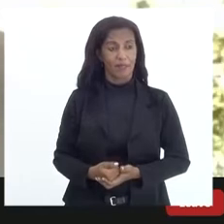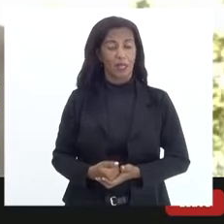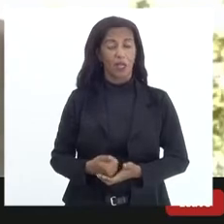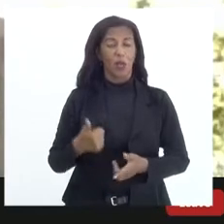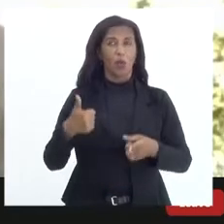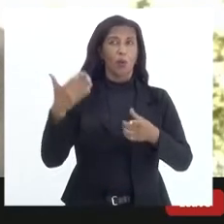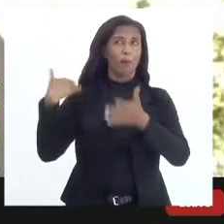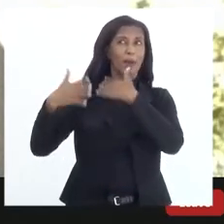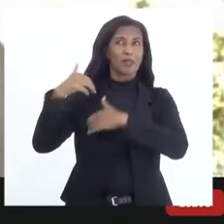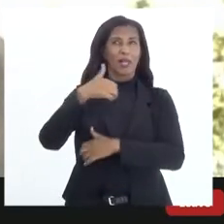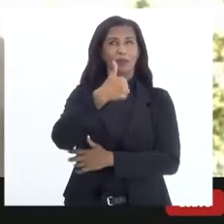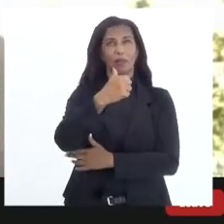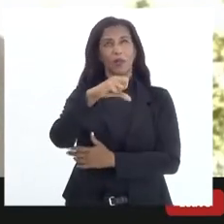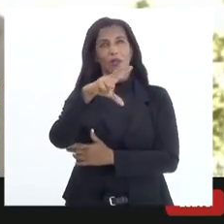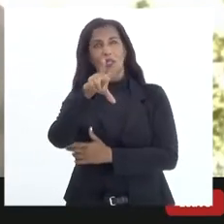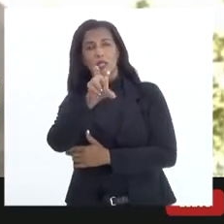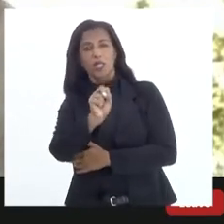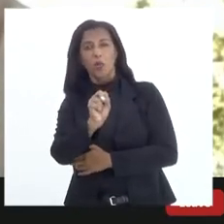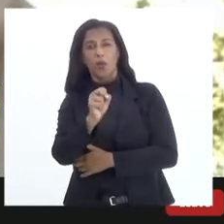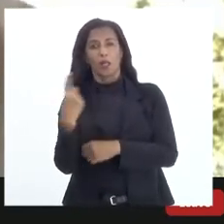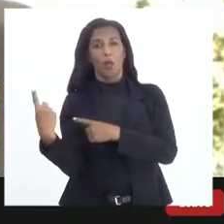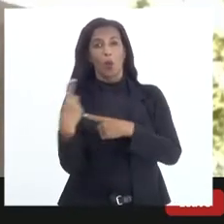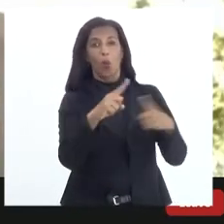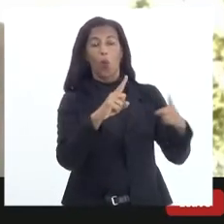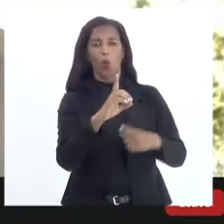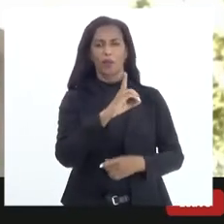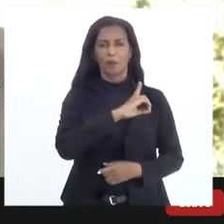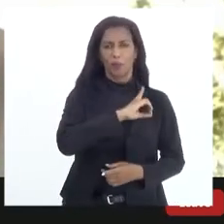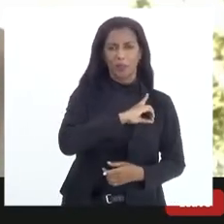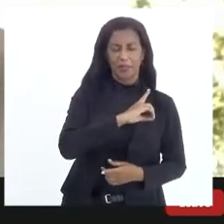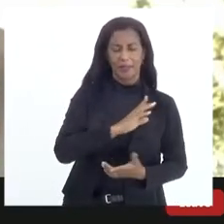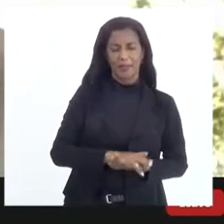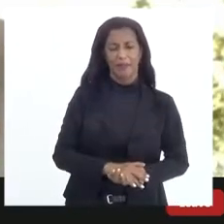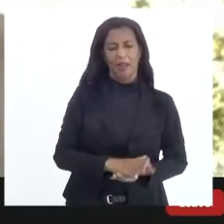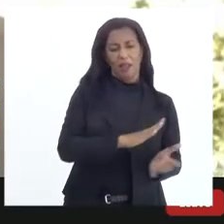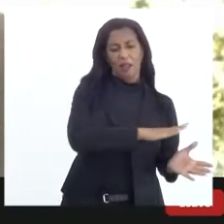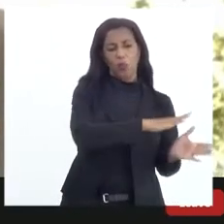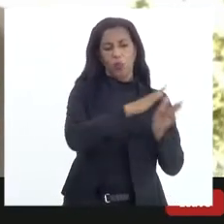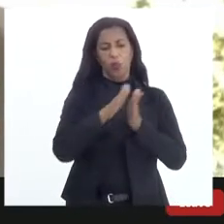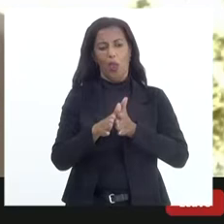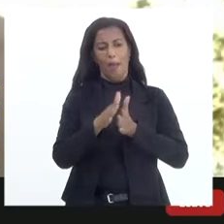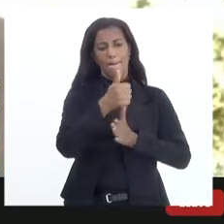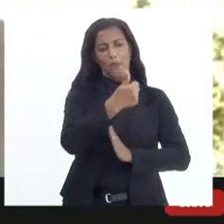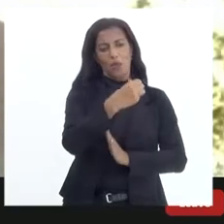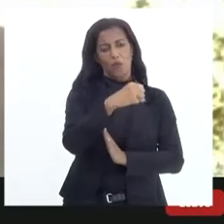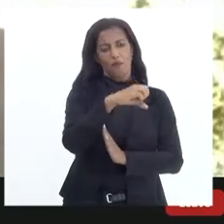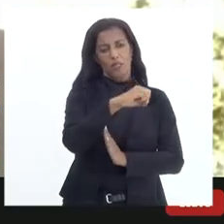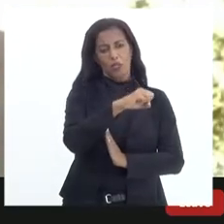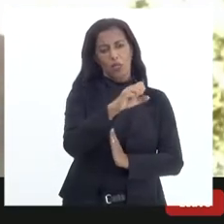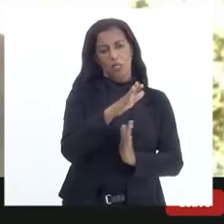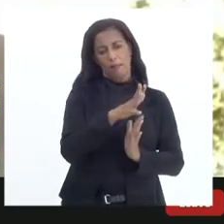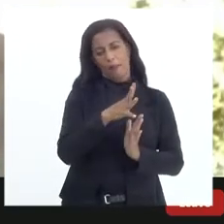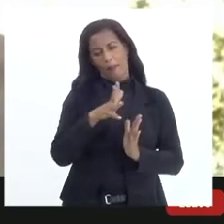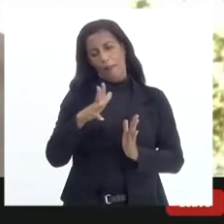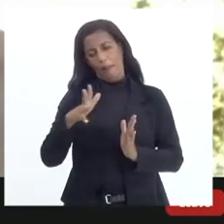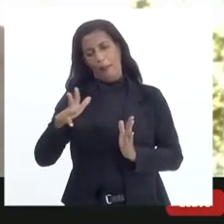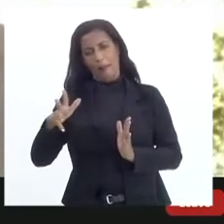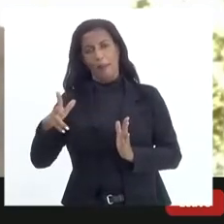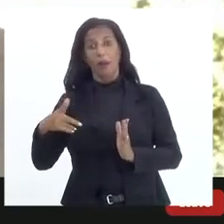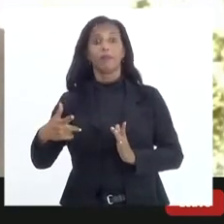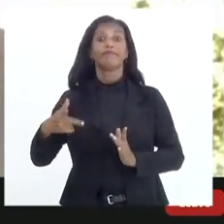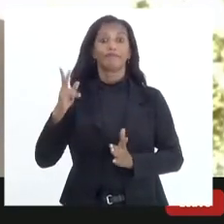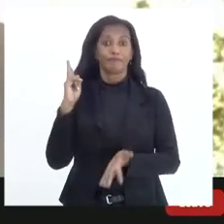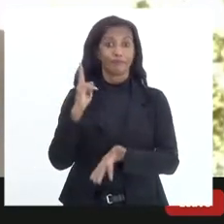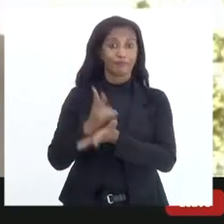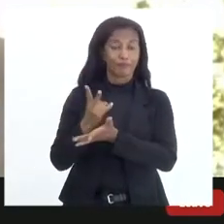polícia. Agora, nos anos... Agora, na... Né? Nos anos de 80 para cá, nós vivemos, sim, um